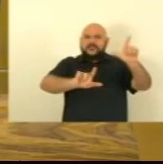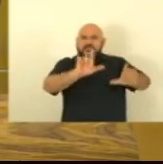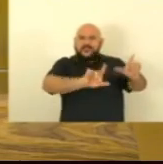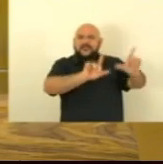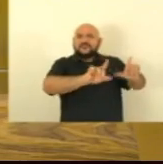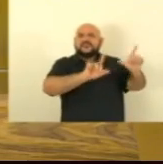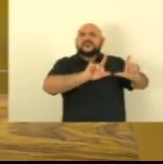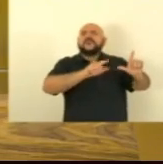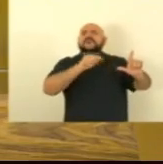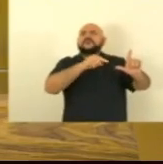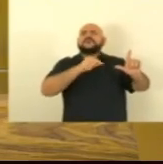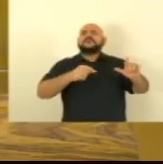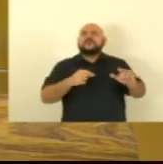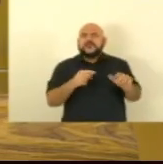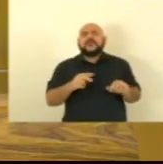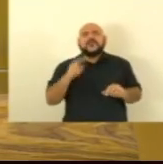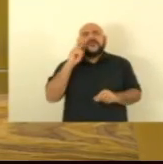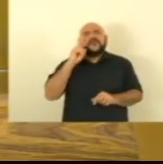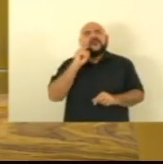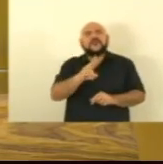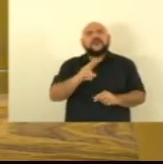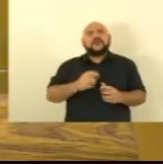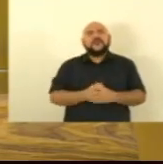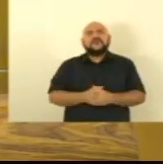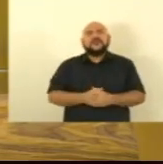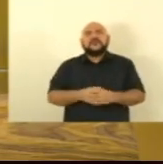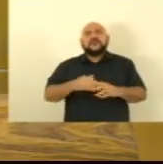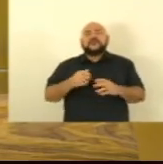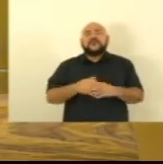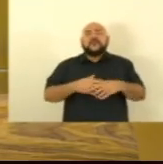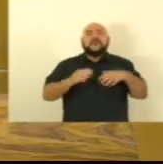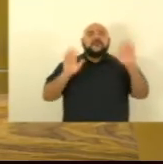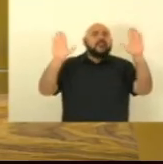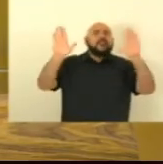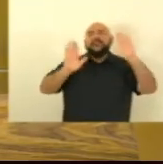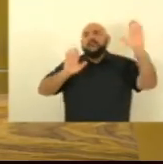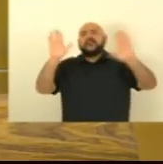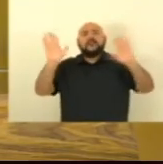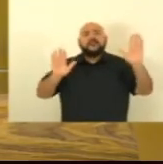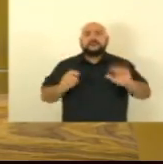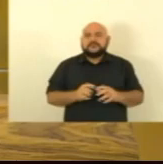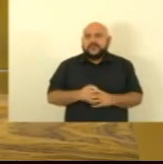nós queremos, o jeito da gazela saltitante falar, né? Nós queremos não,